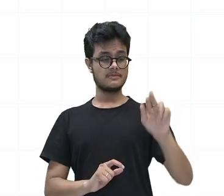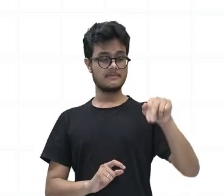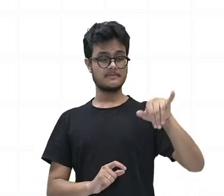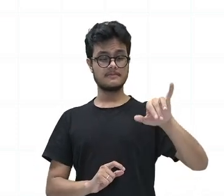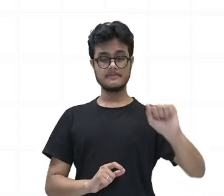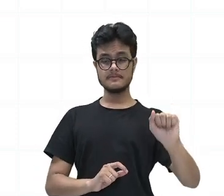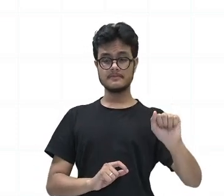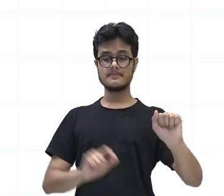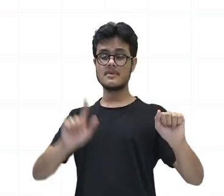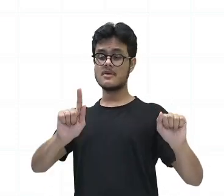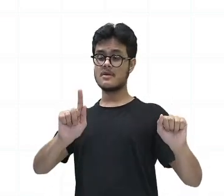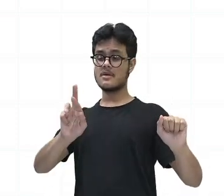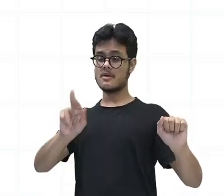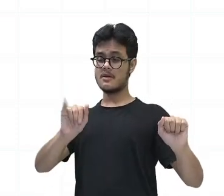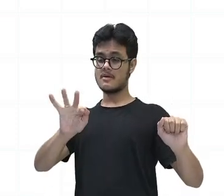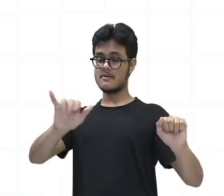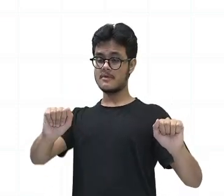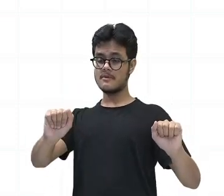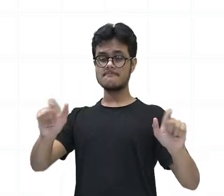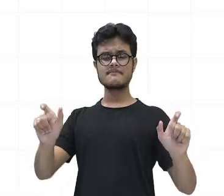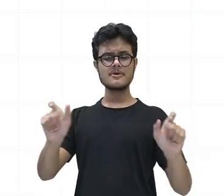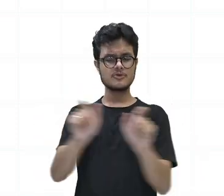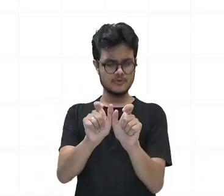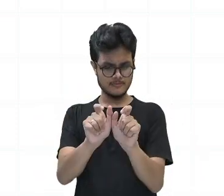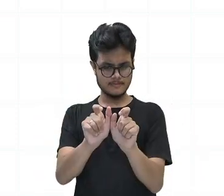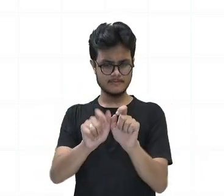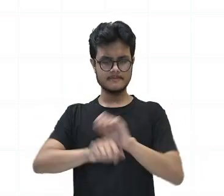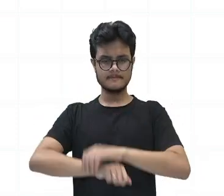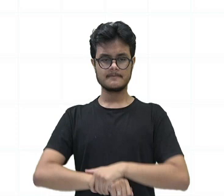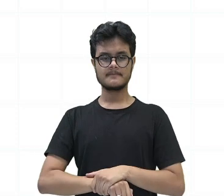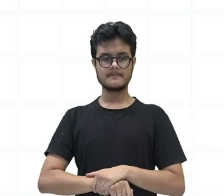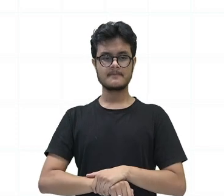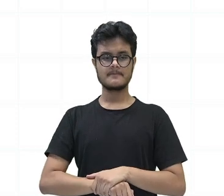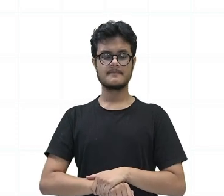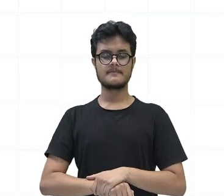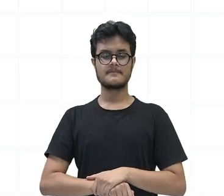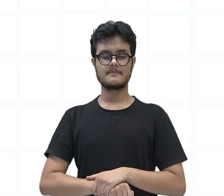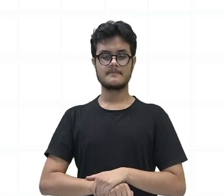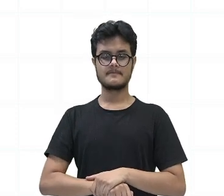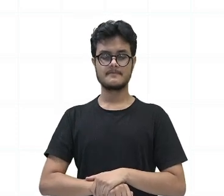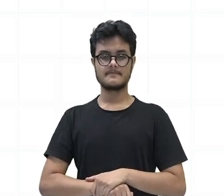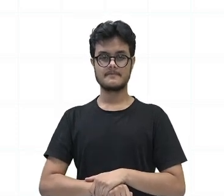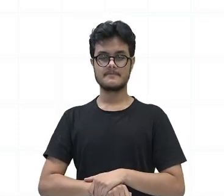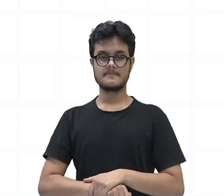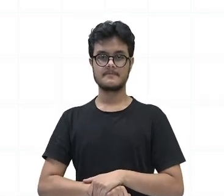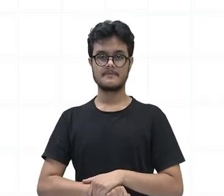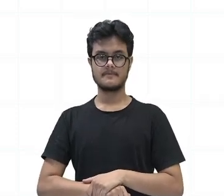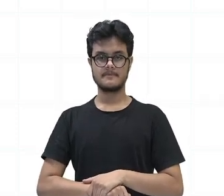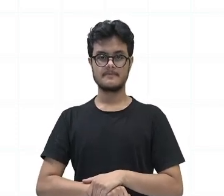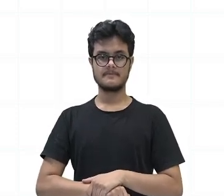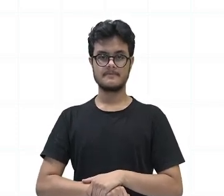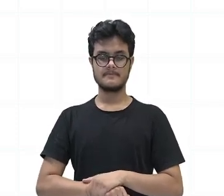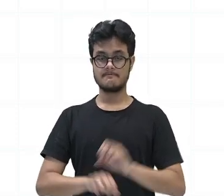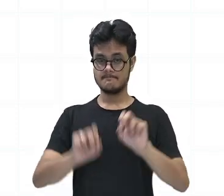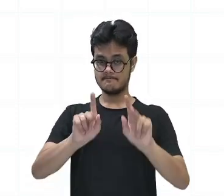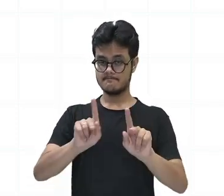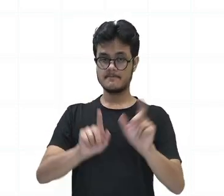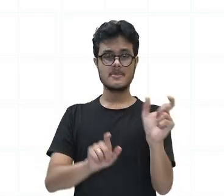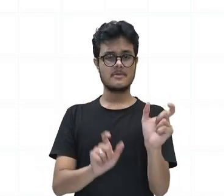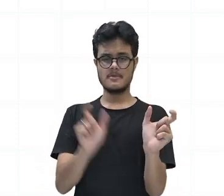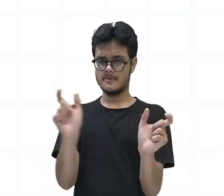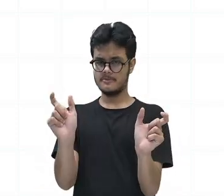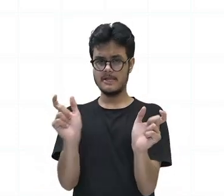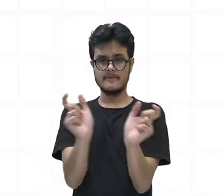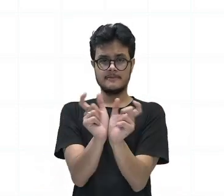de dois termos, etnia e grafia, certo? Então, aqui nós temos